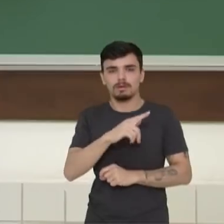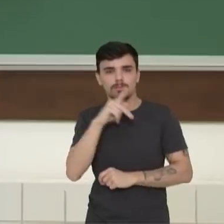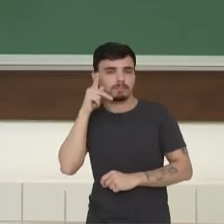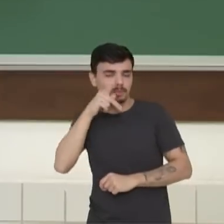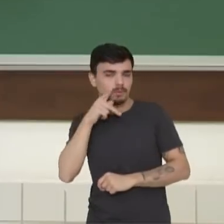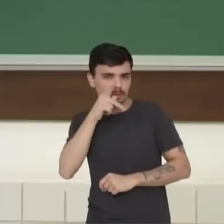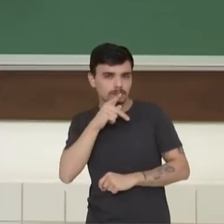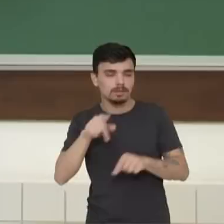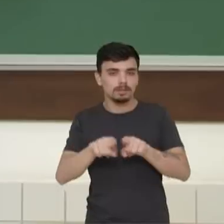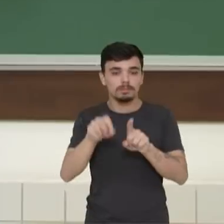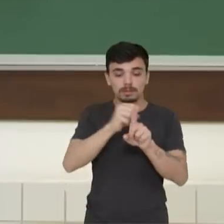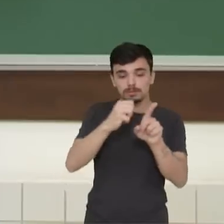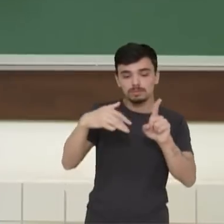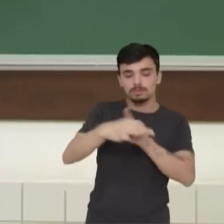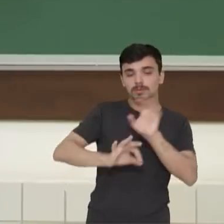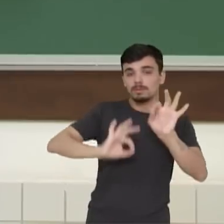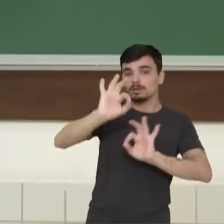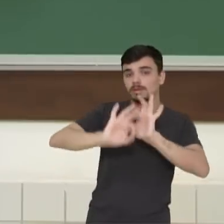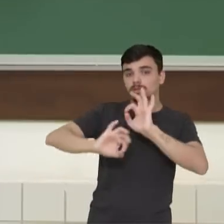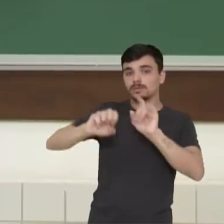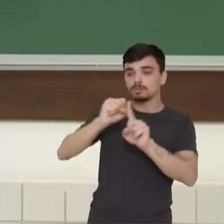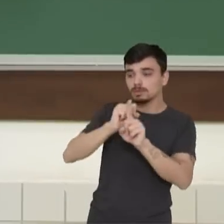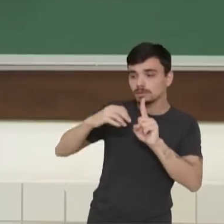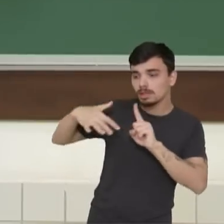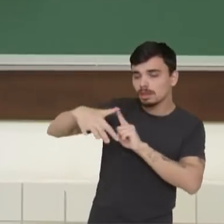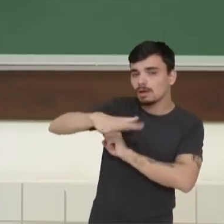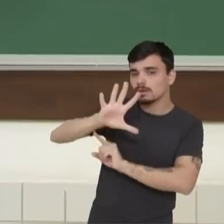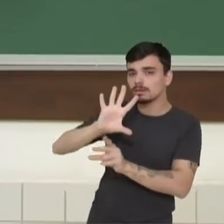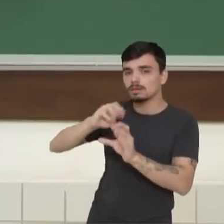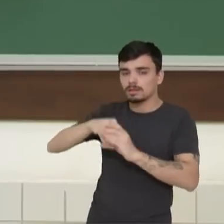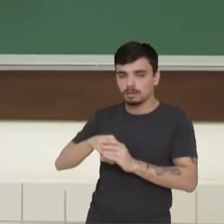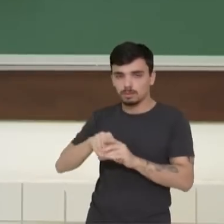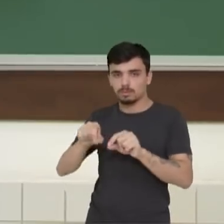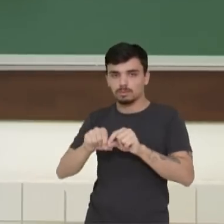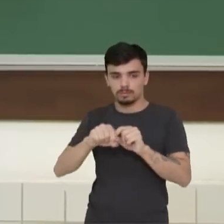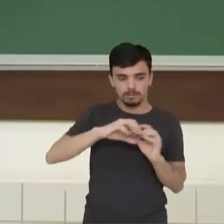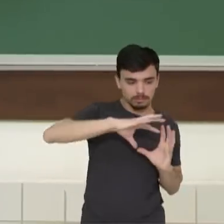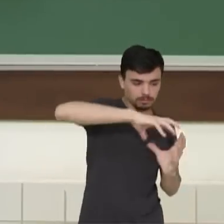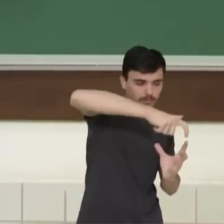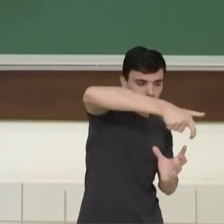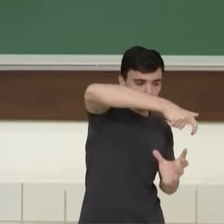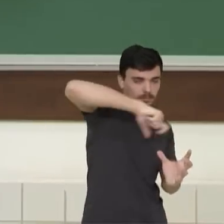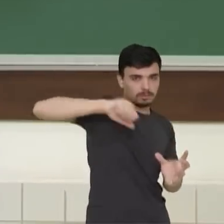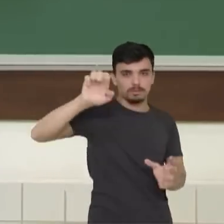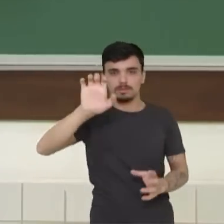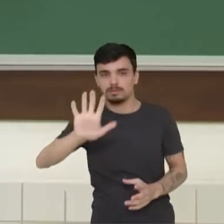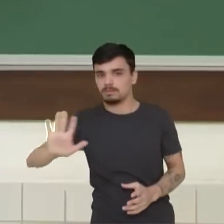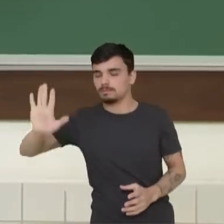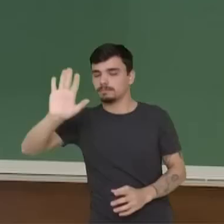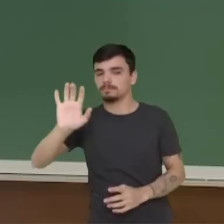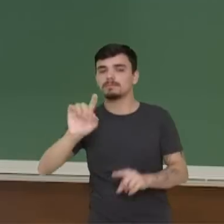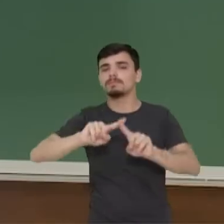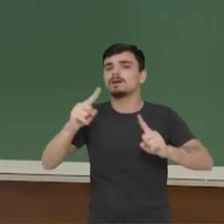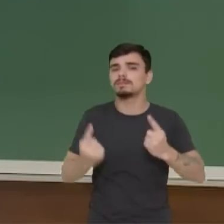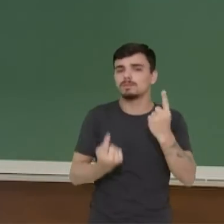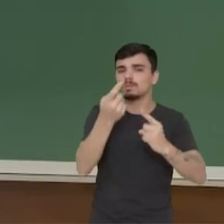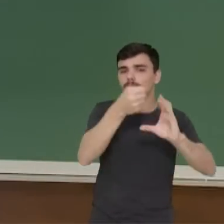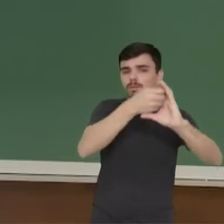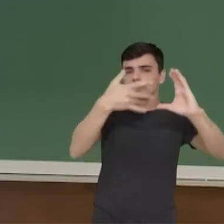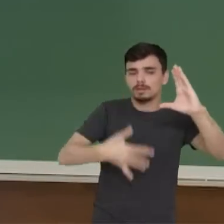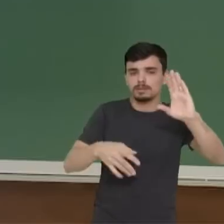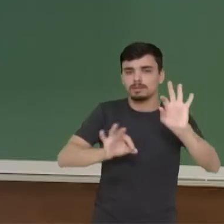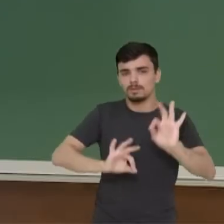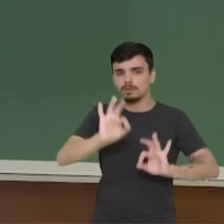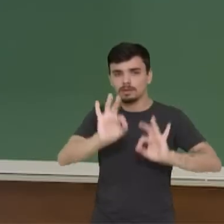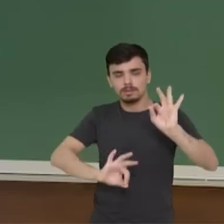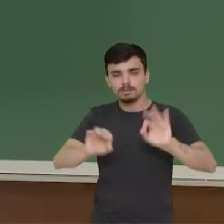sociais e organizando uma nova sociedade dentro do continente europeu. Quais são as características que vão ser